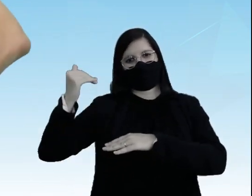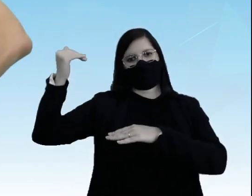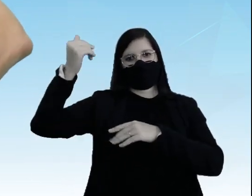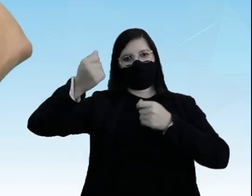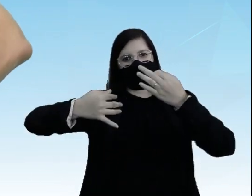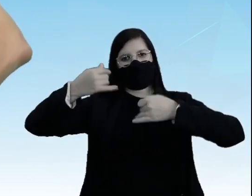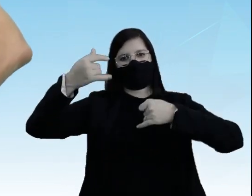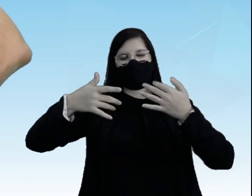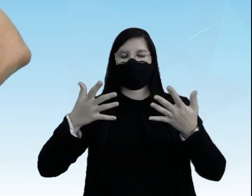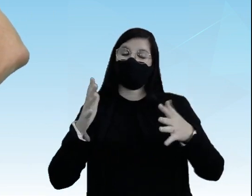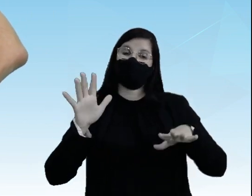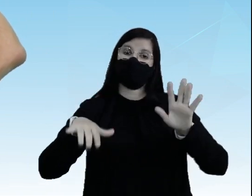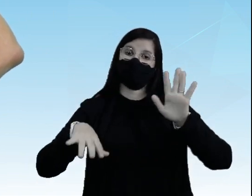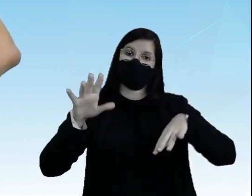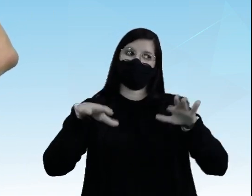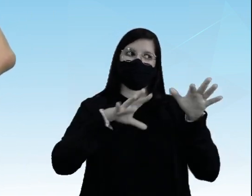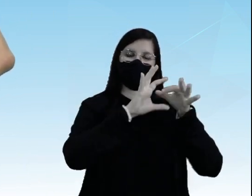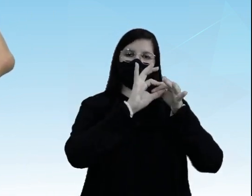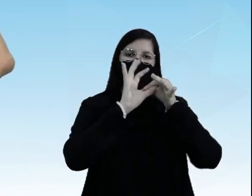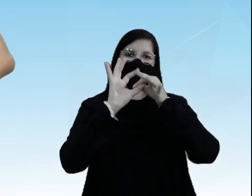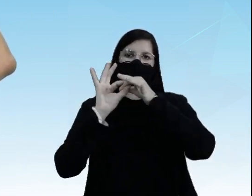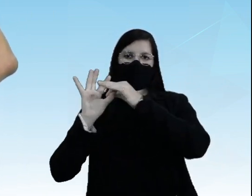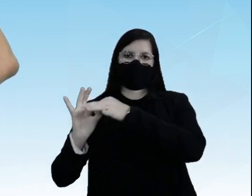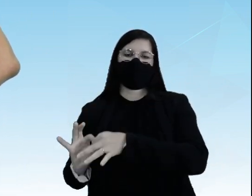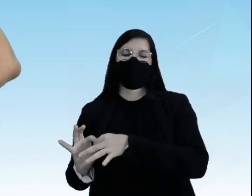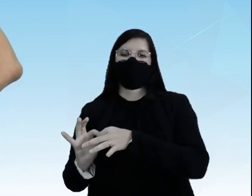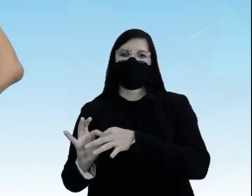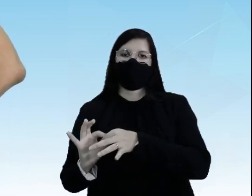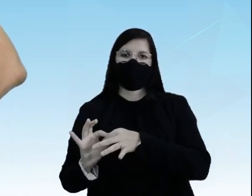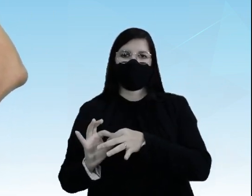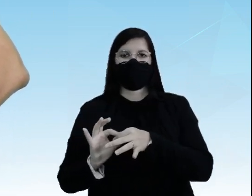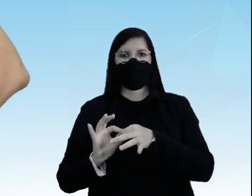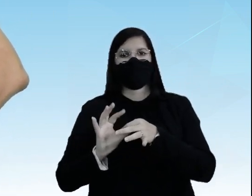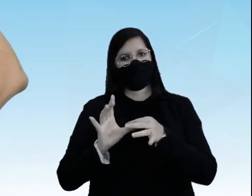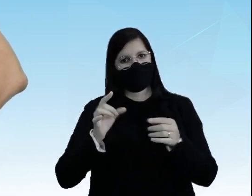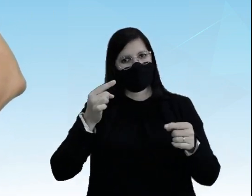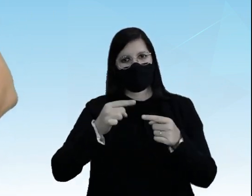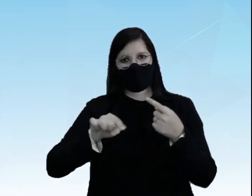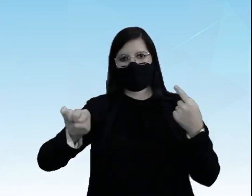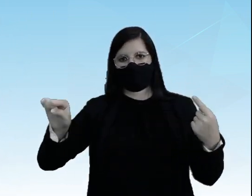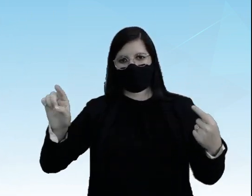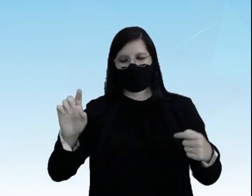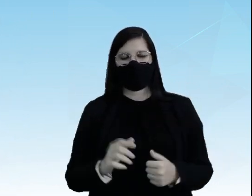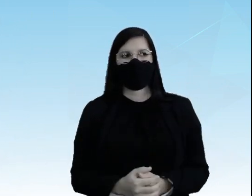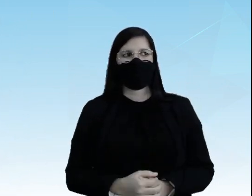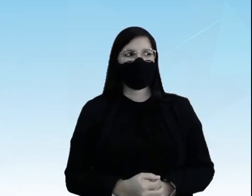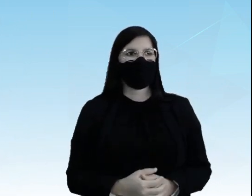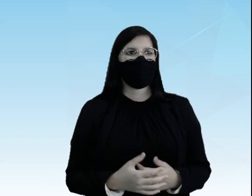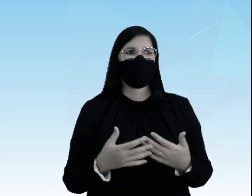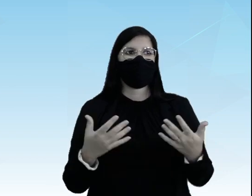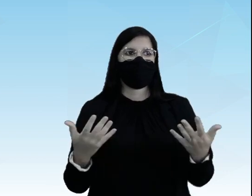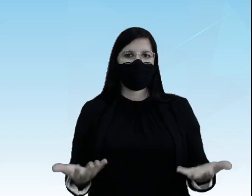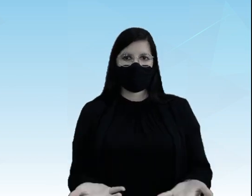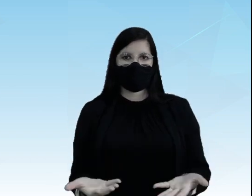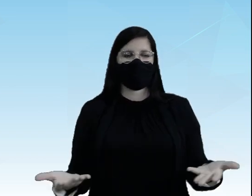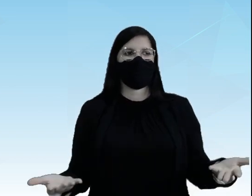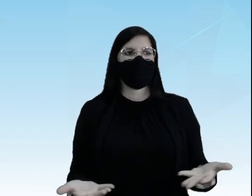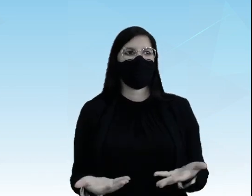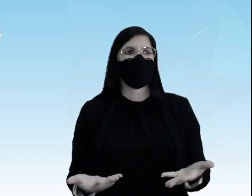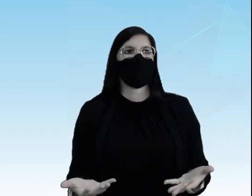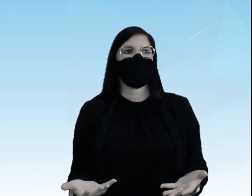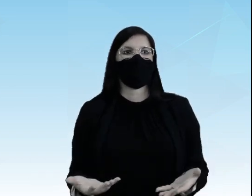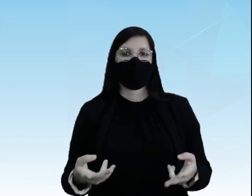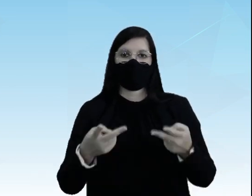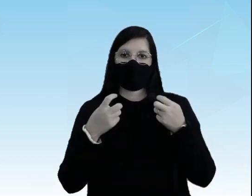contexto em que esses dois estão inseridos não é cabível, certo? Então vejamos aqui.